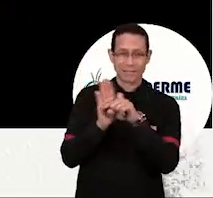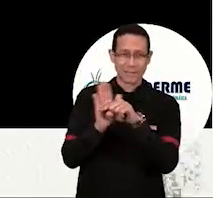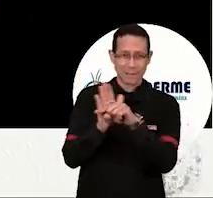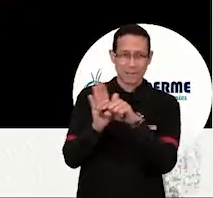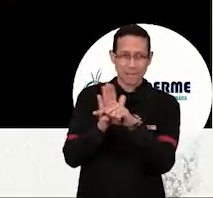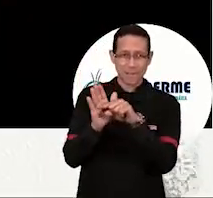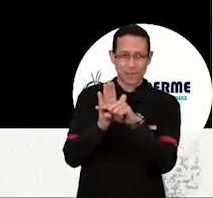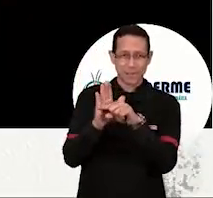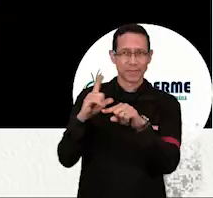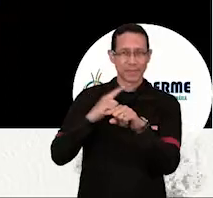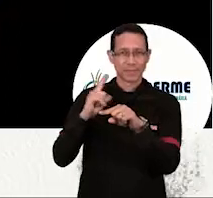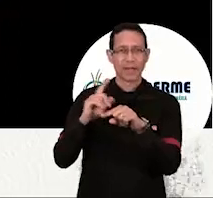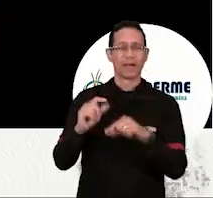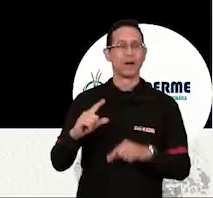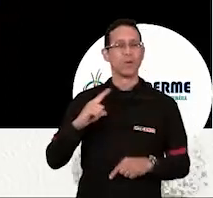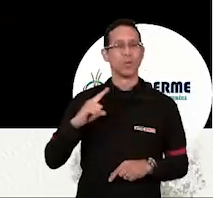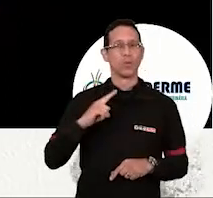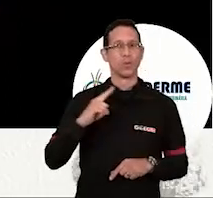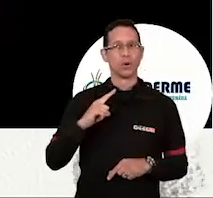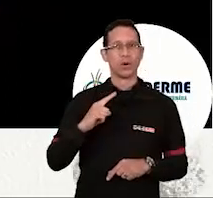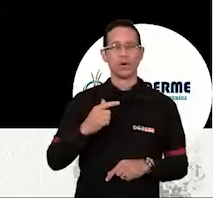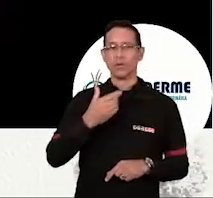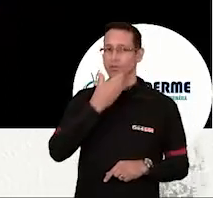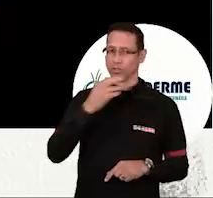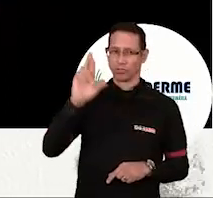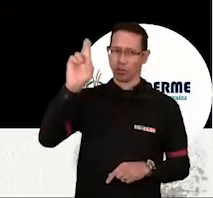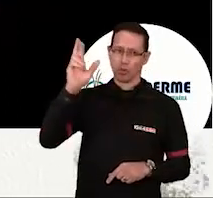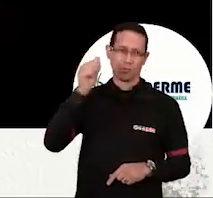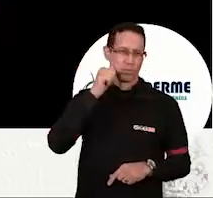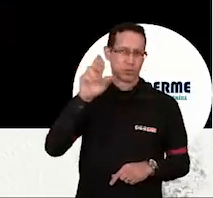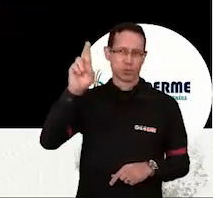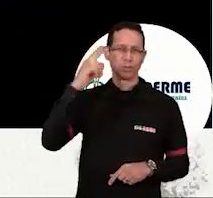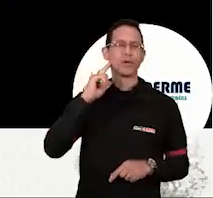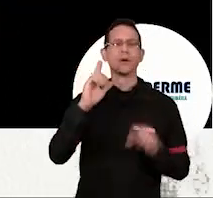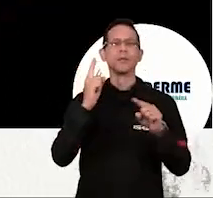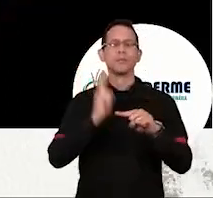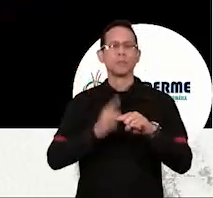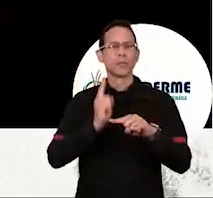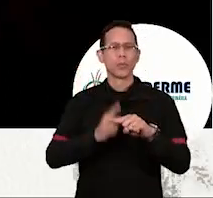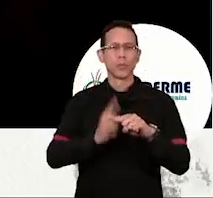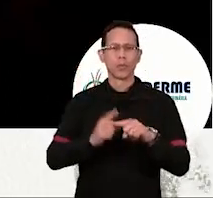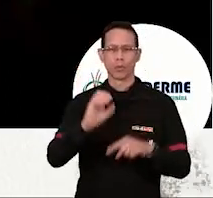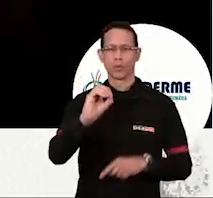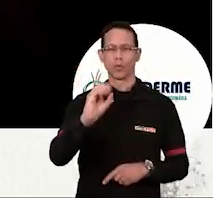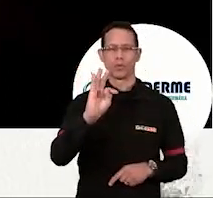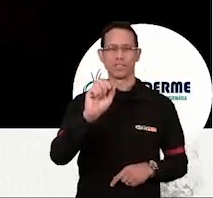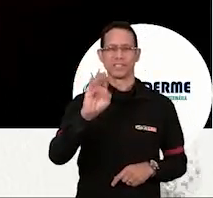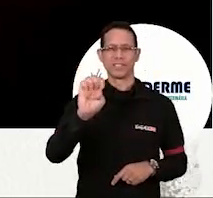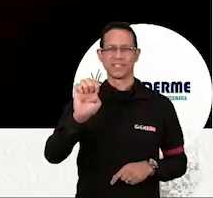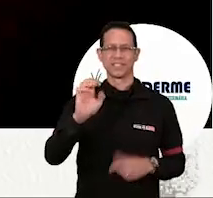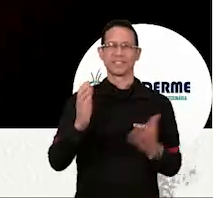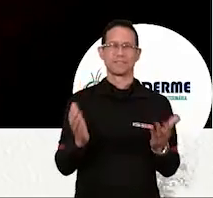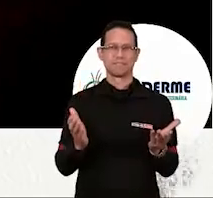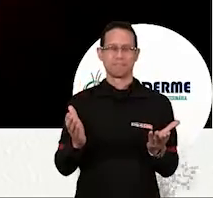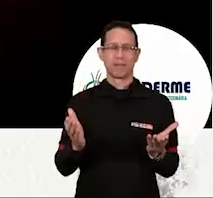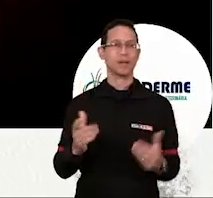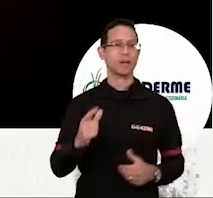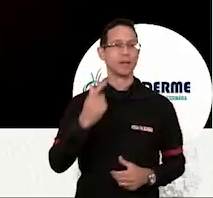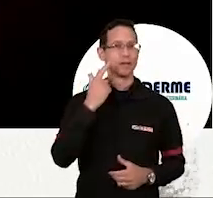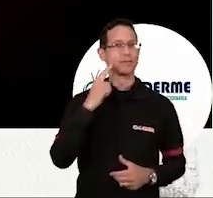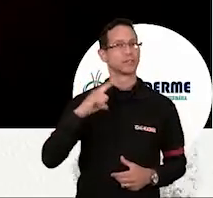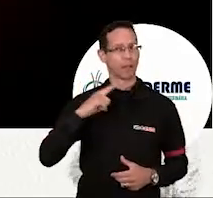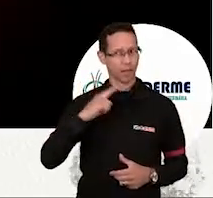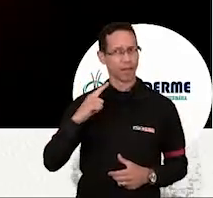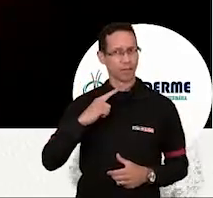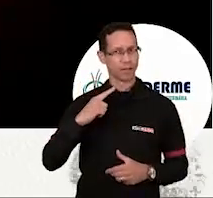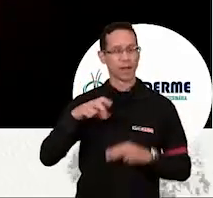junto com um tutor questionando o porquê que esse animal só tem otite. E muitas vezes a gente fala que existe